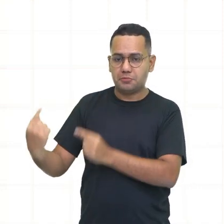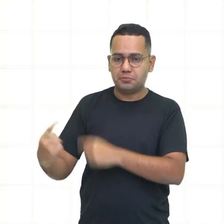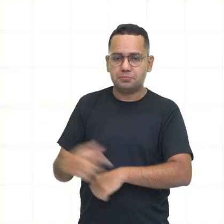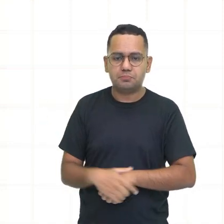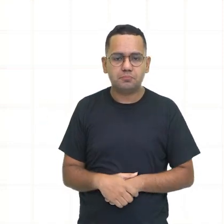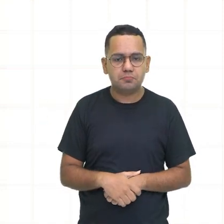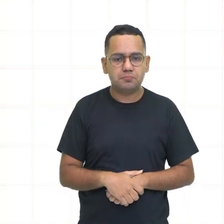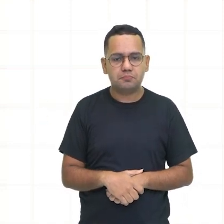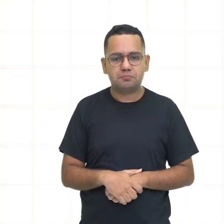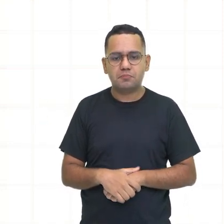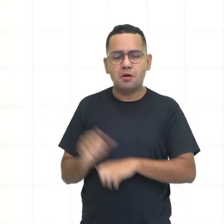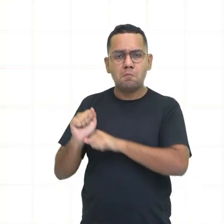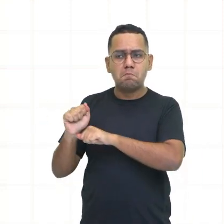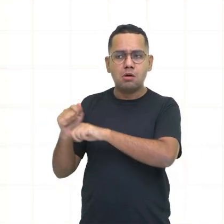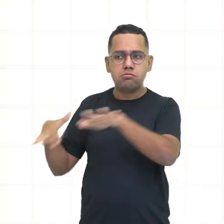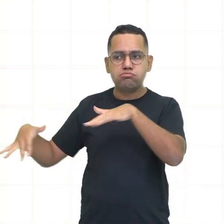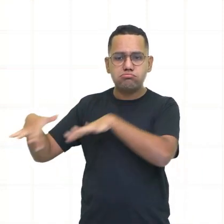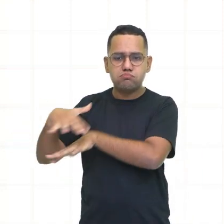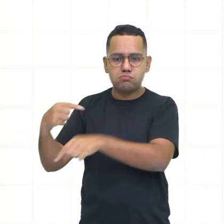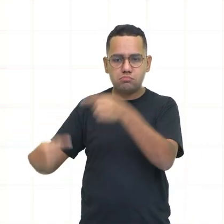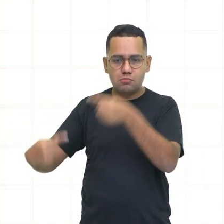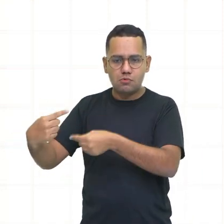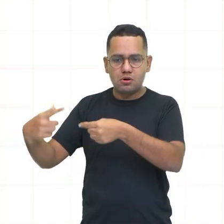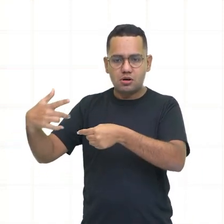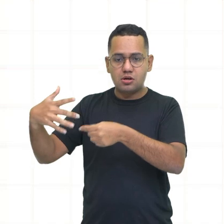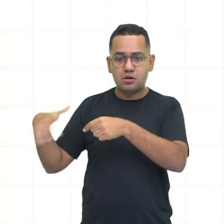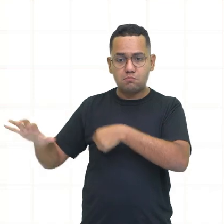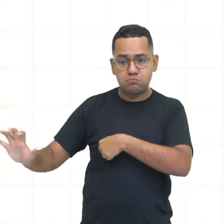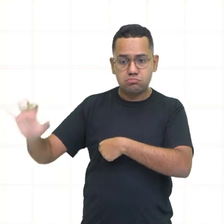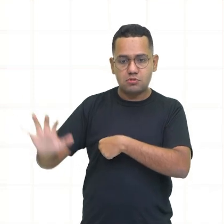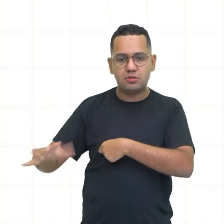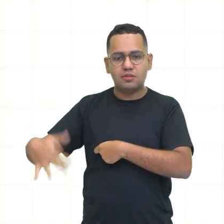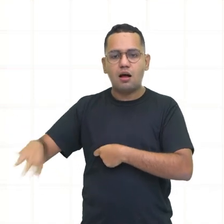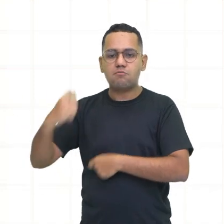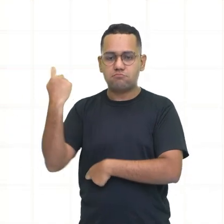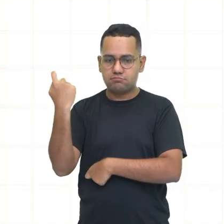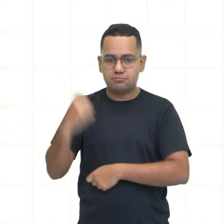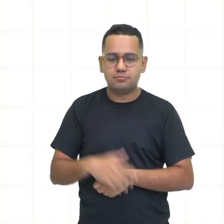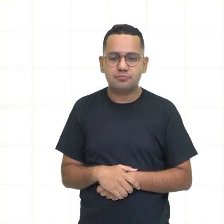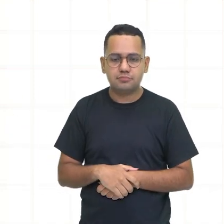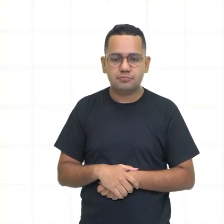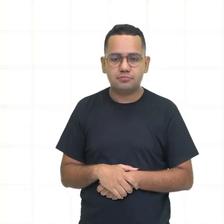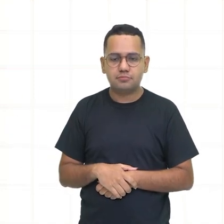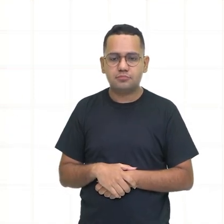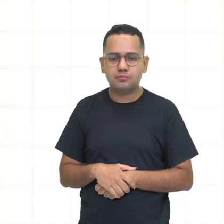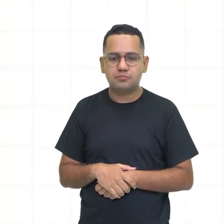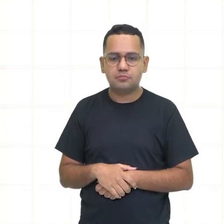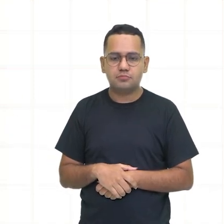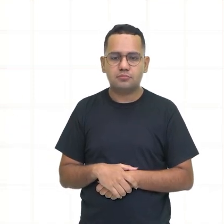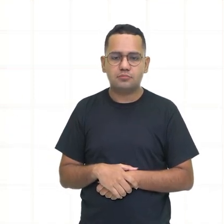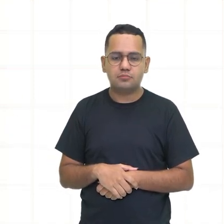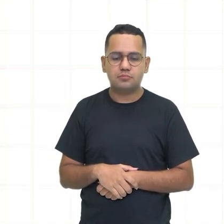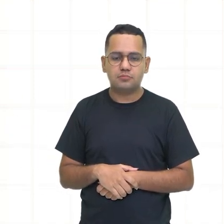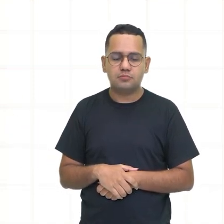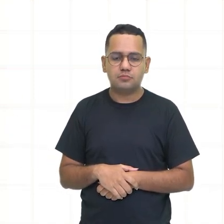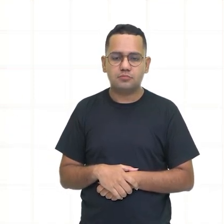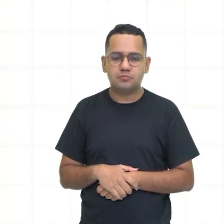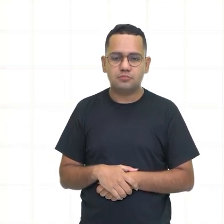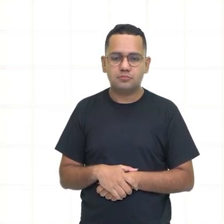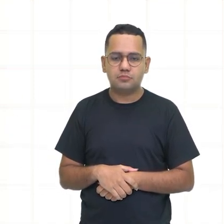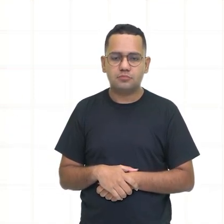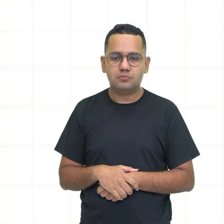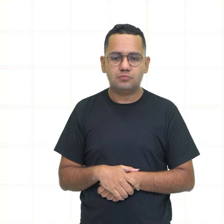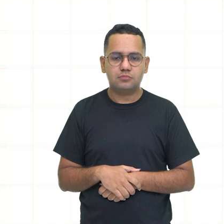revolução? Polarização política e regional no Rio Grande do Sul e contribuição para a formação de um